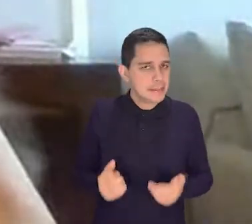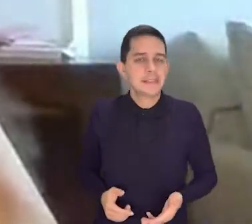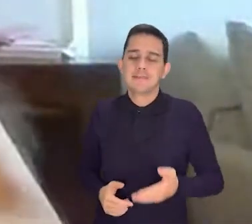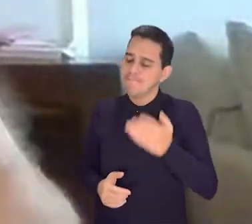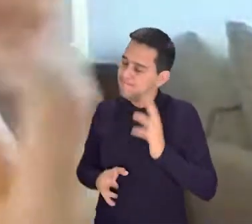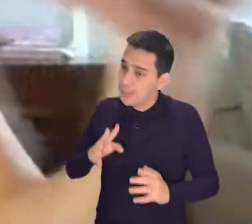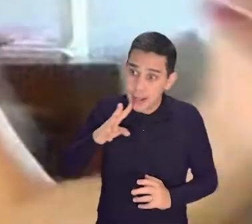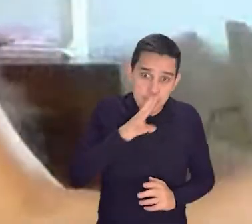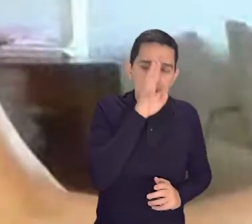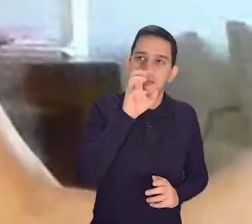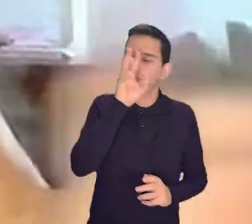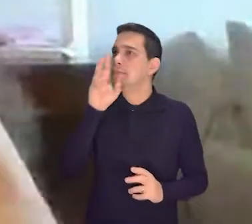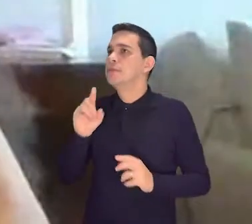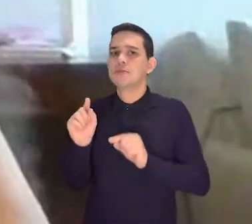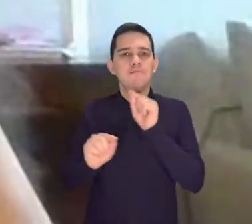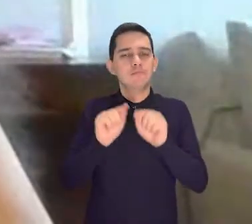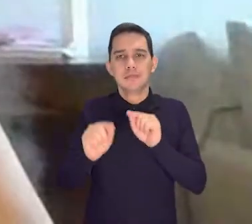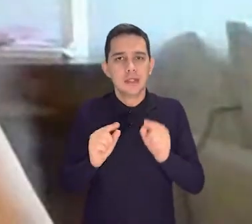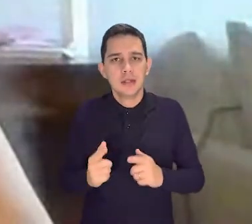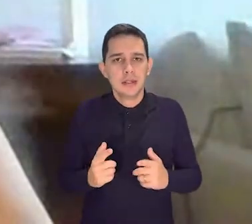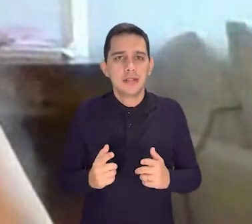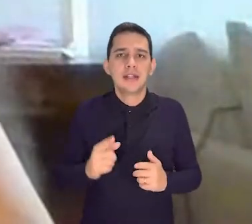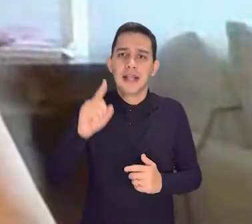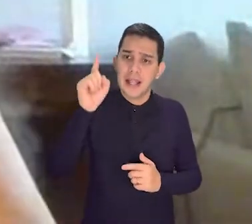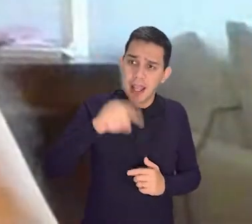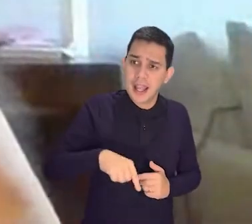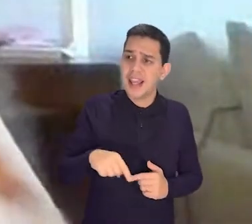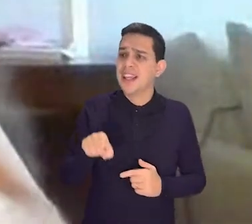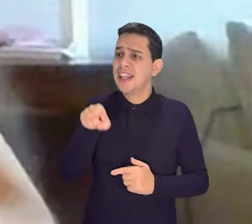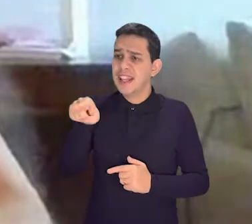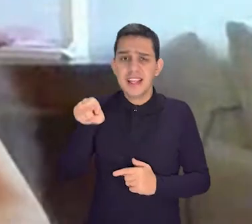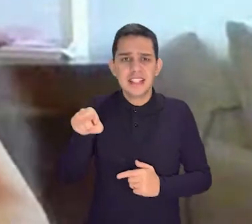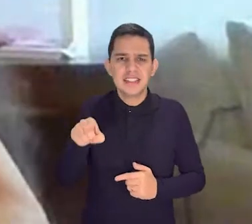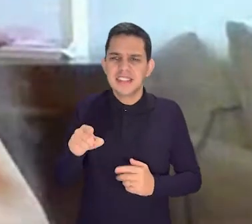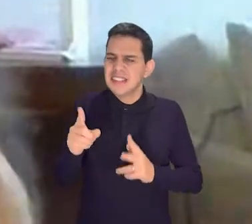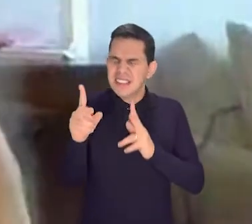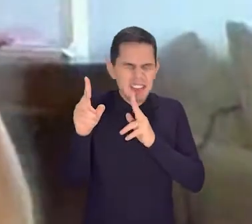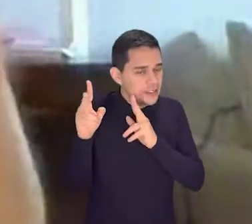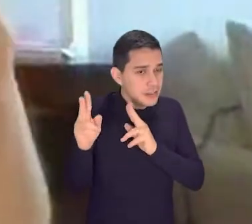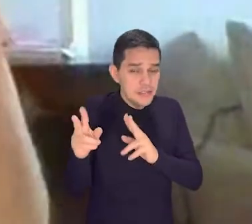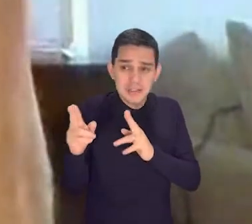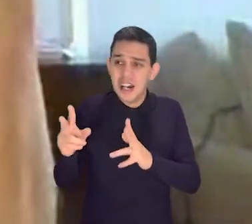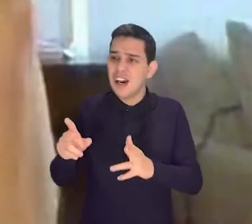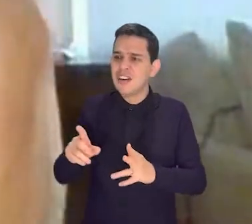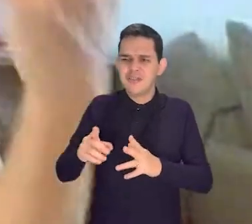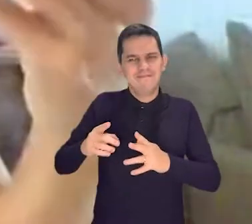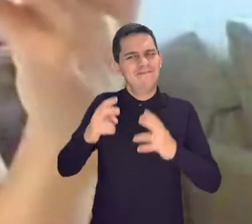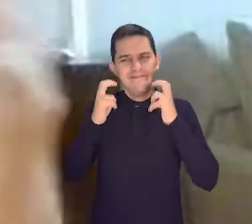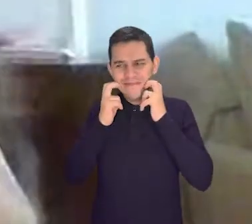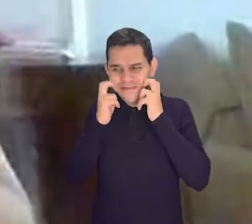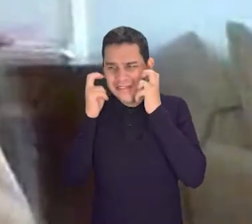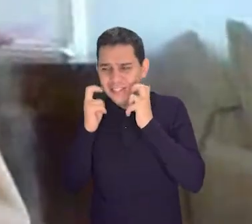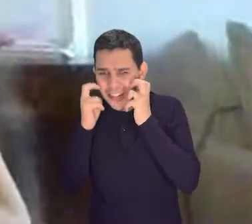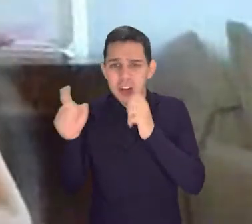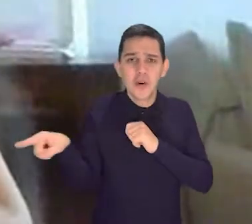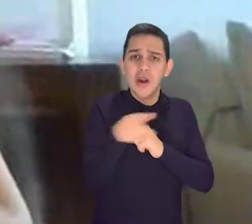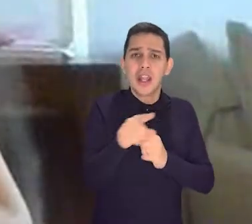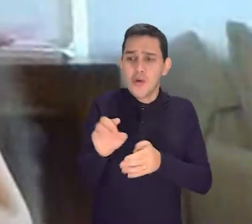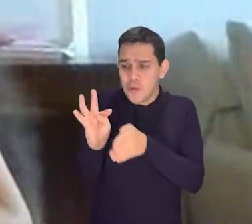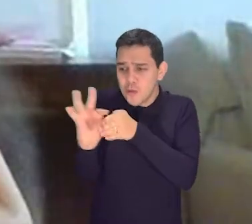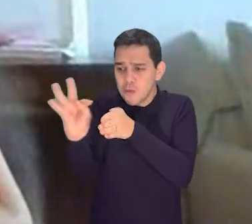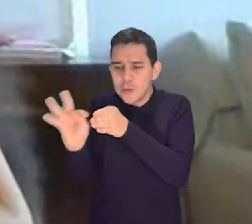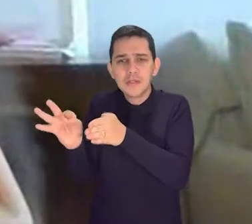temerário, abusivo, indevido e quase que configura uma situação de embaraço à atuação do